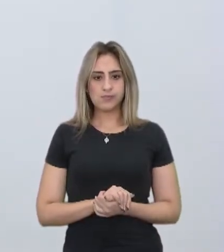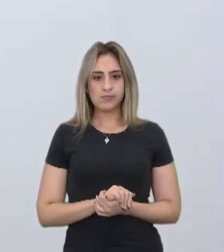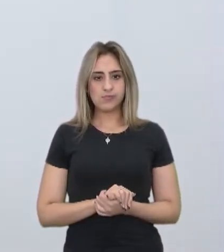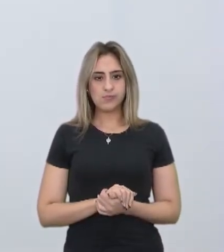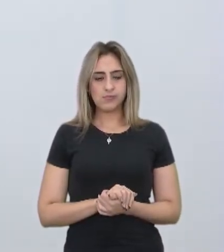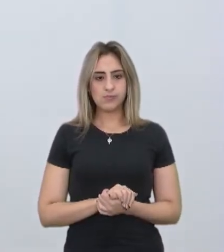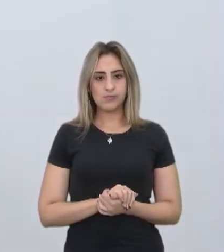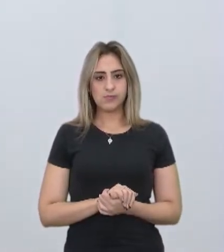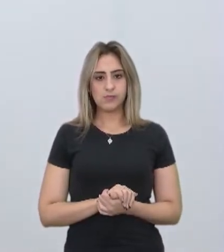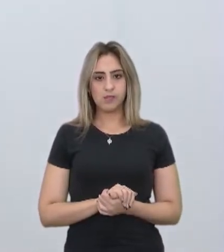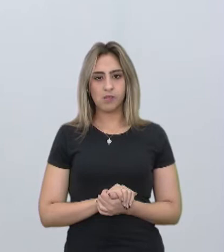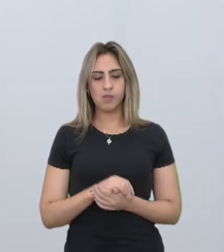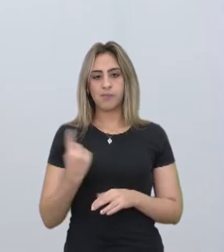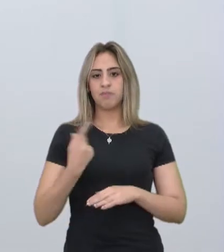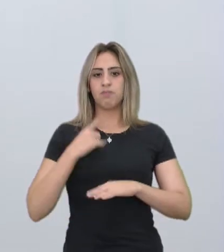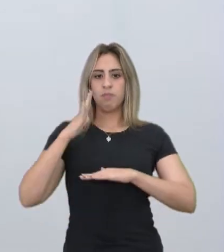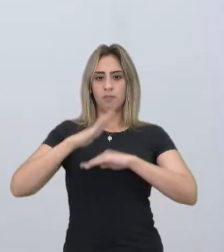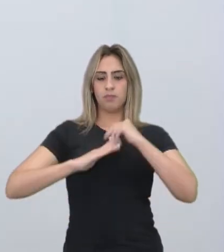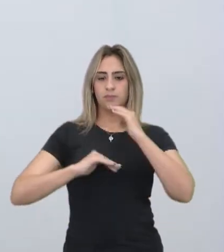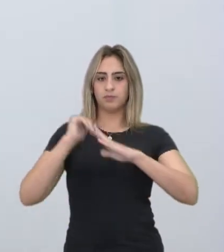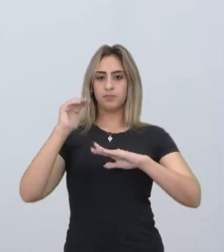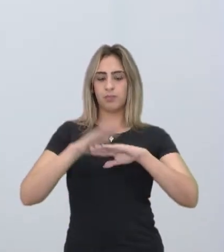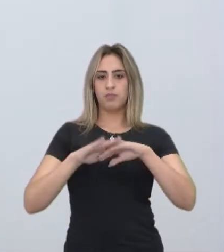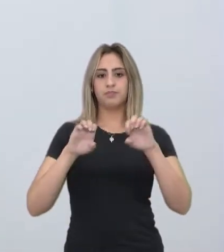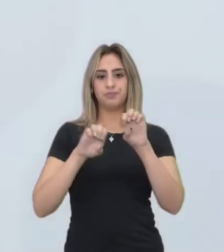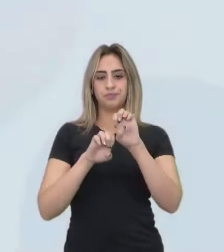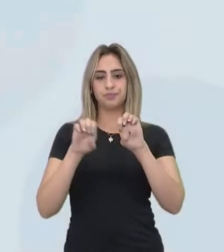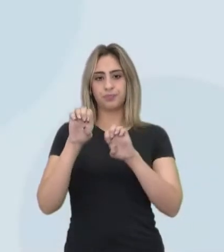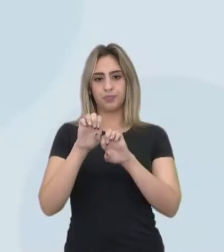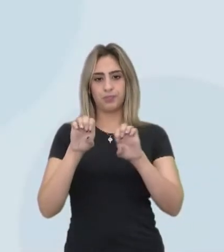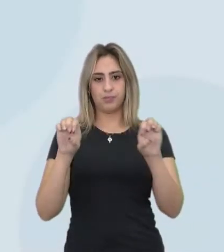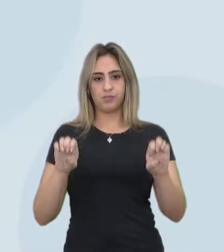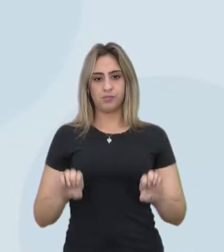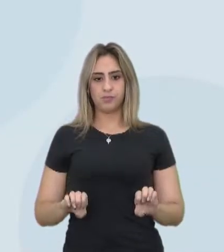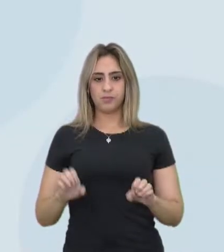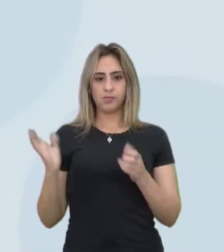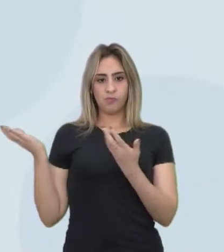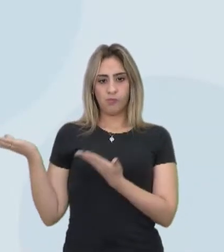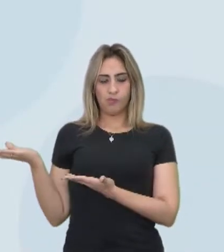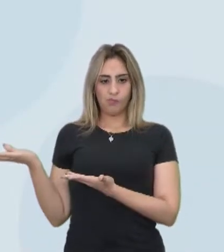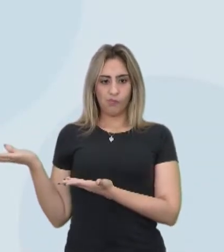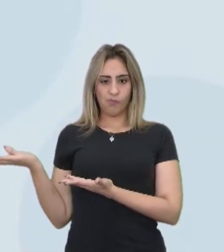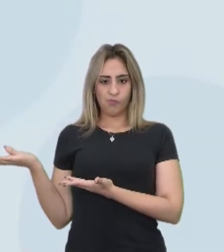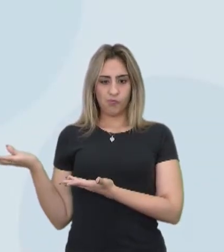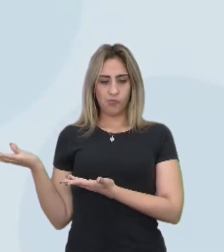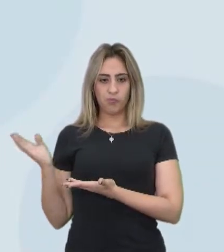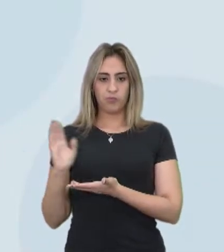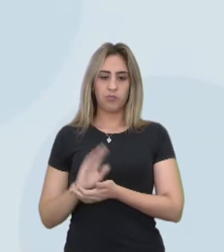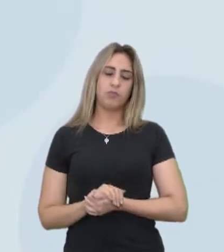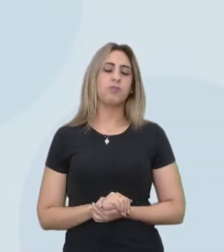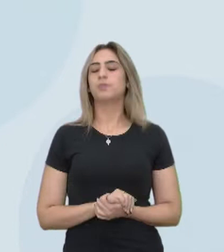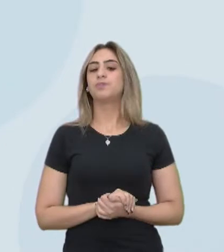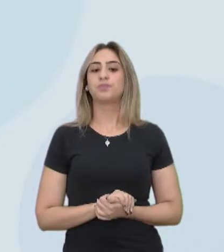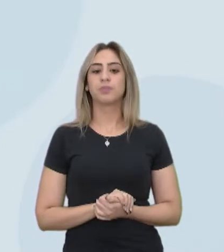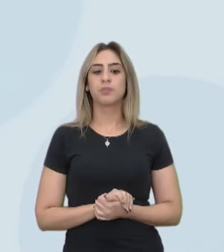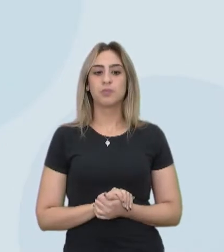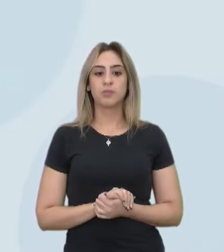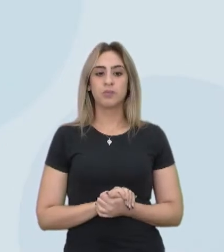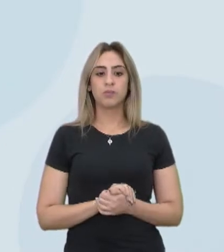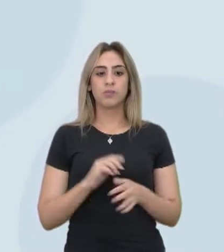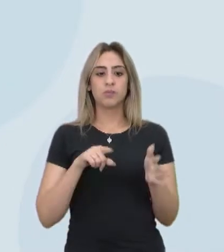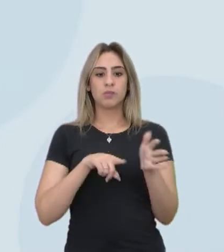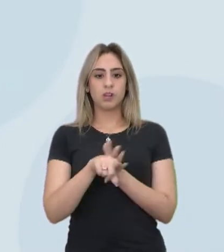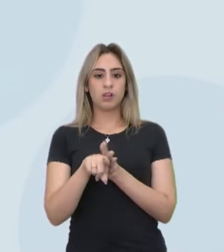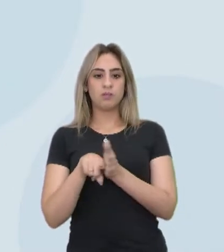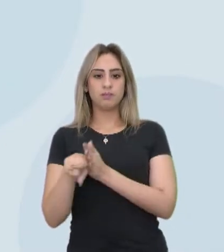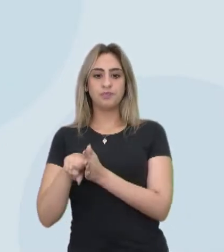aí então as habilidades, né, dos eixos estruturantes, né, que é aí a